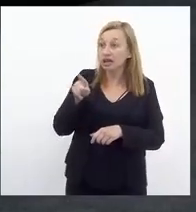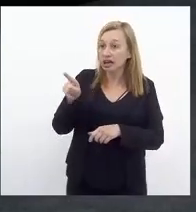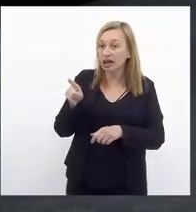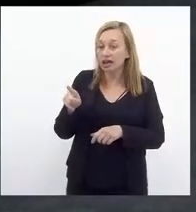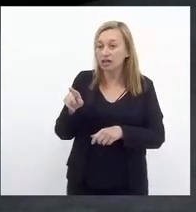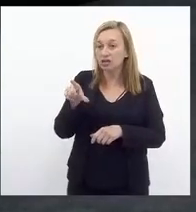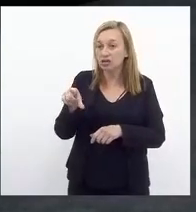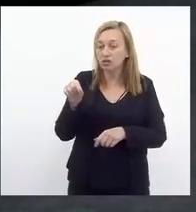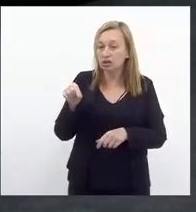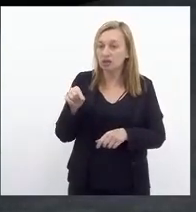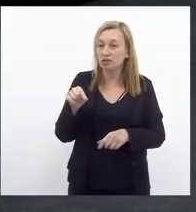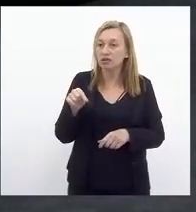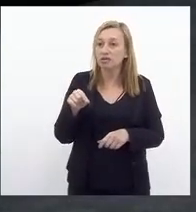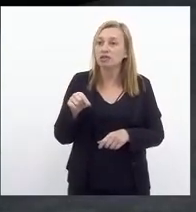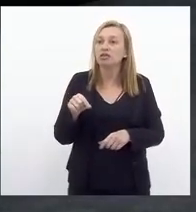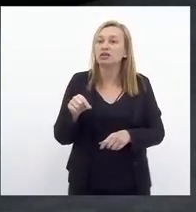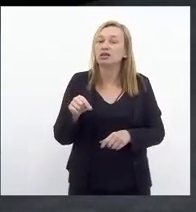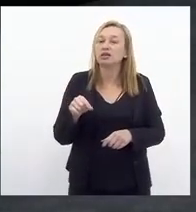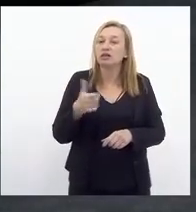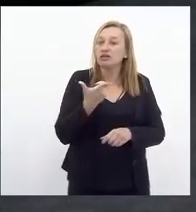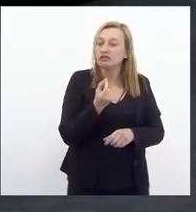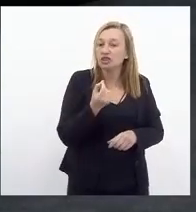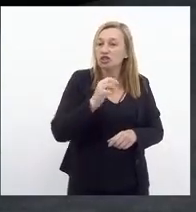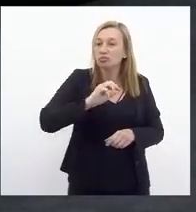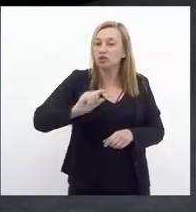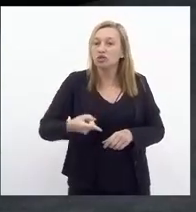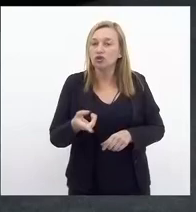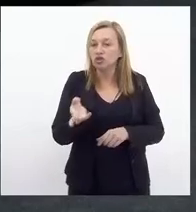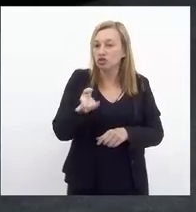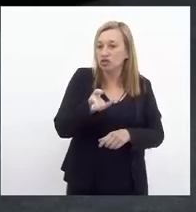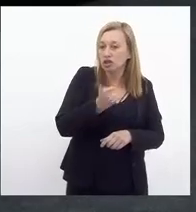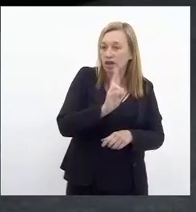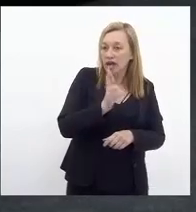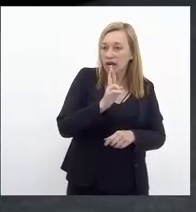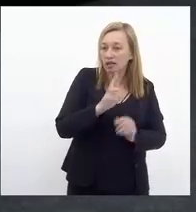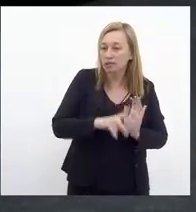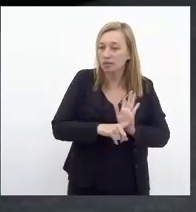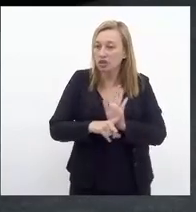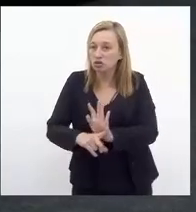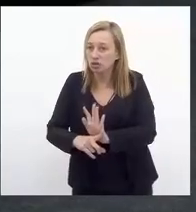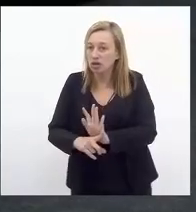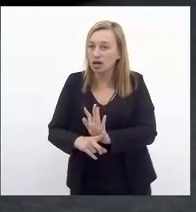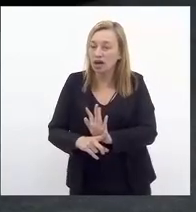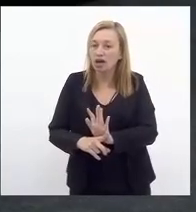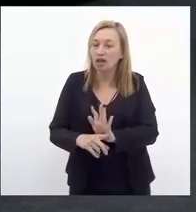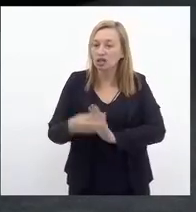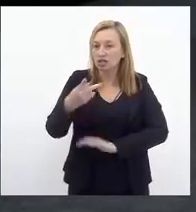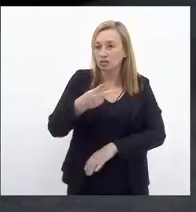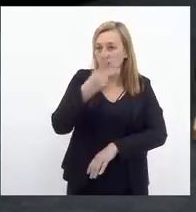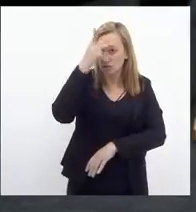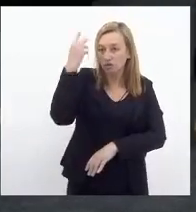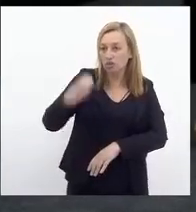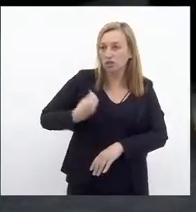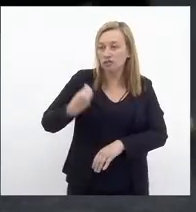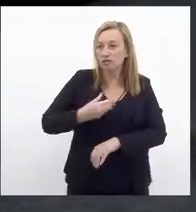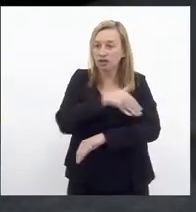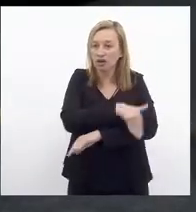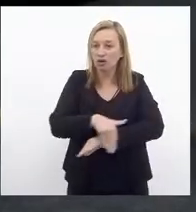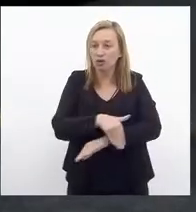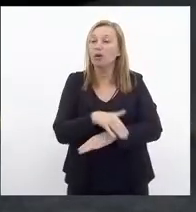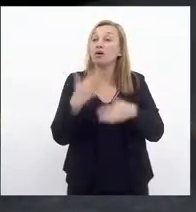que estaremos aportantes 20 milhões de reais para atender a população de rua que fica aqui no centro da cidade